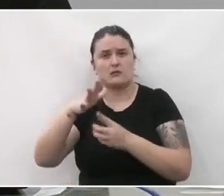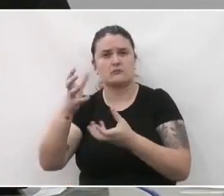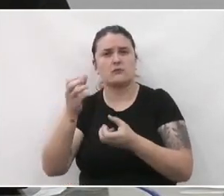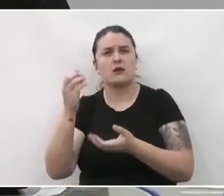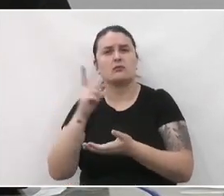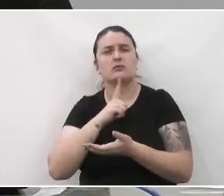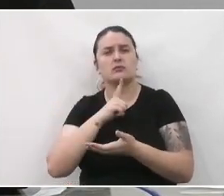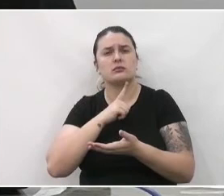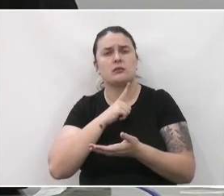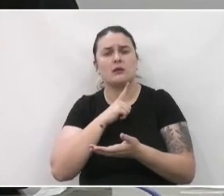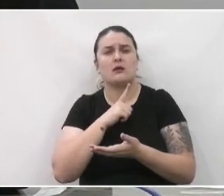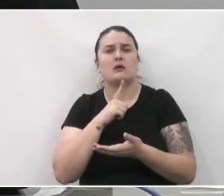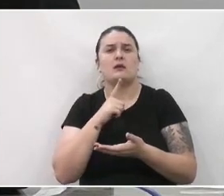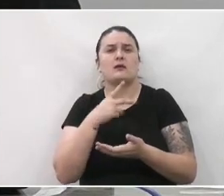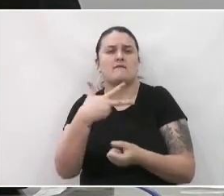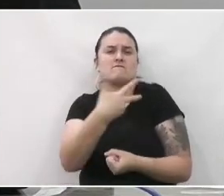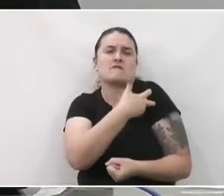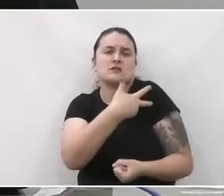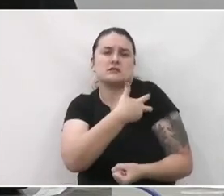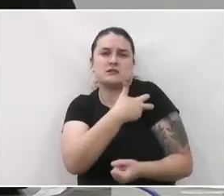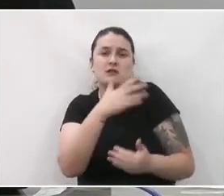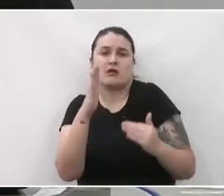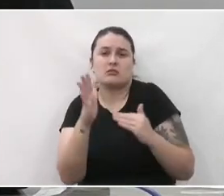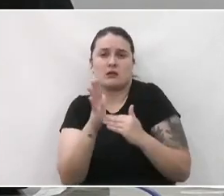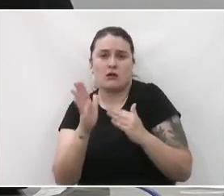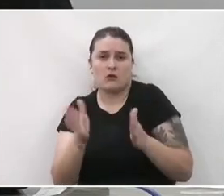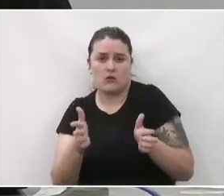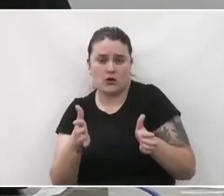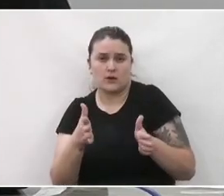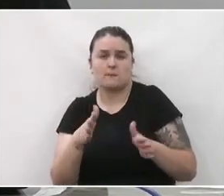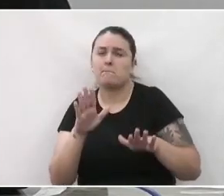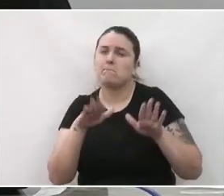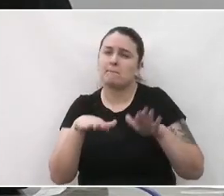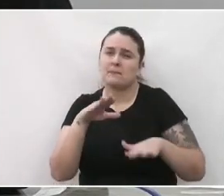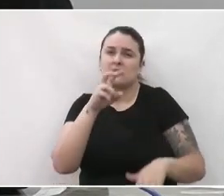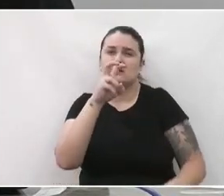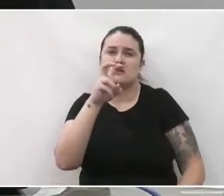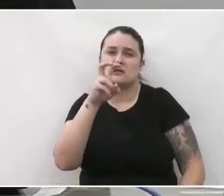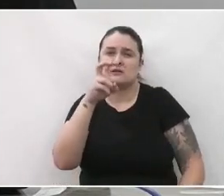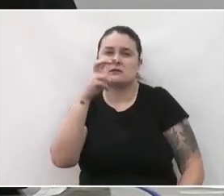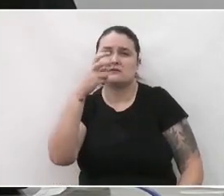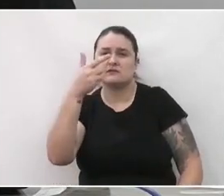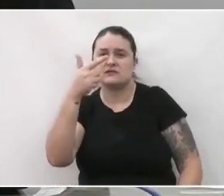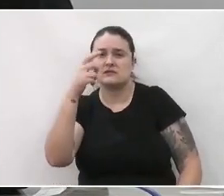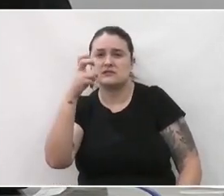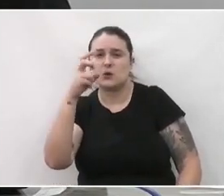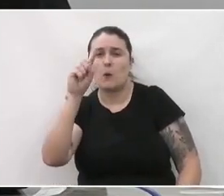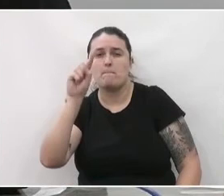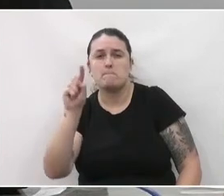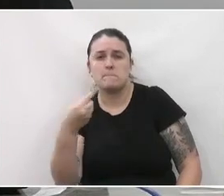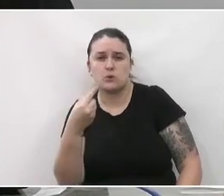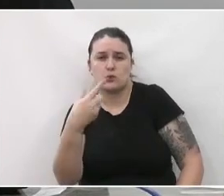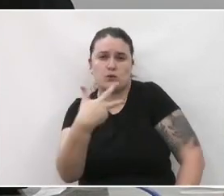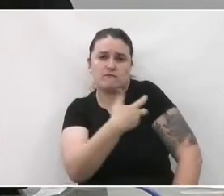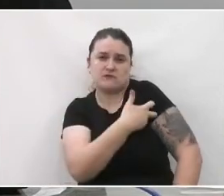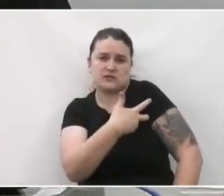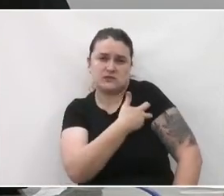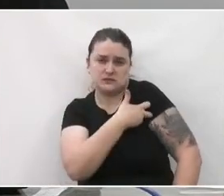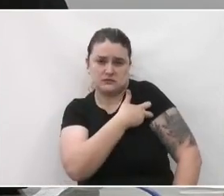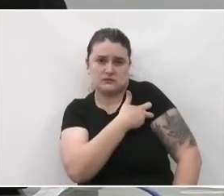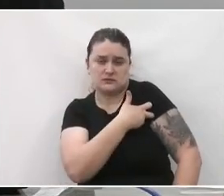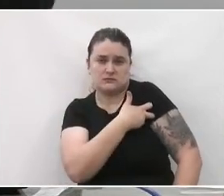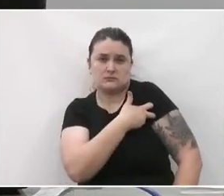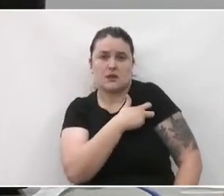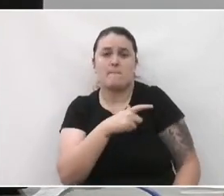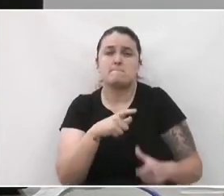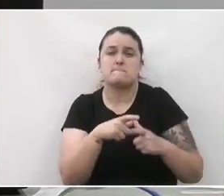maior remessa de vacinas até o momento. Foram um pouco mais de 525 mil doses de vacina, a